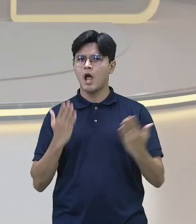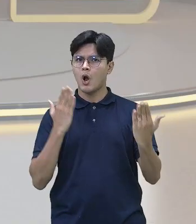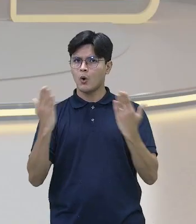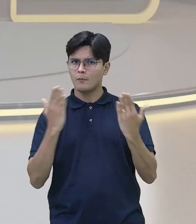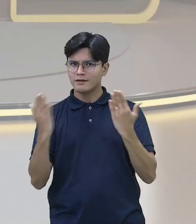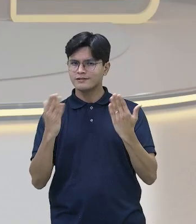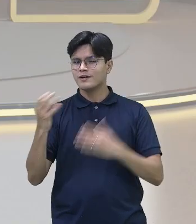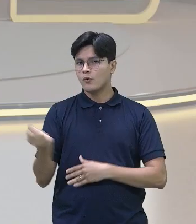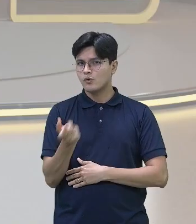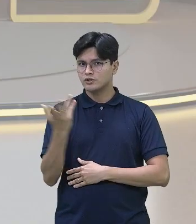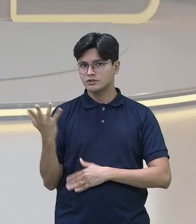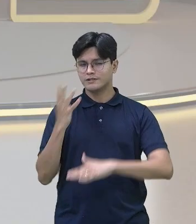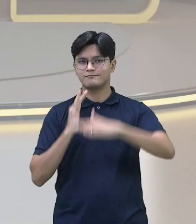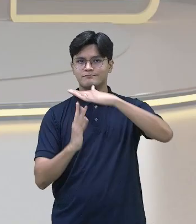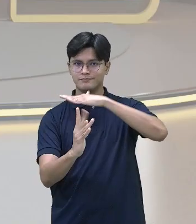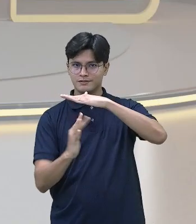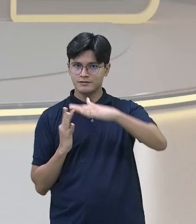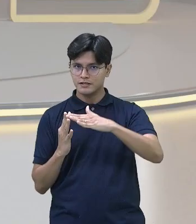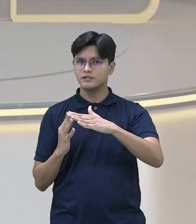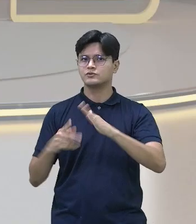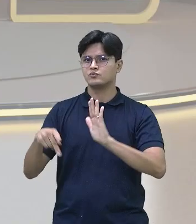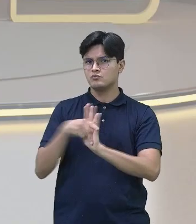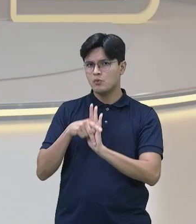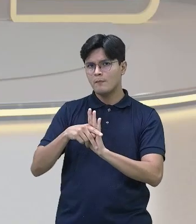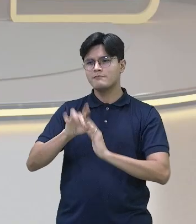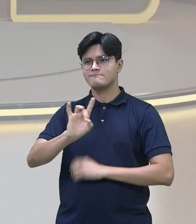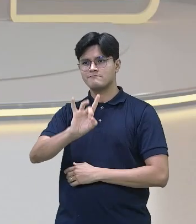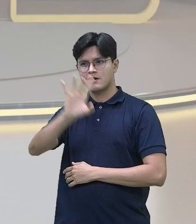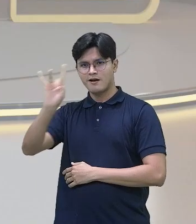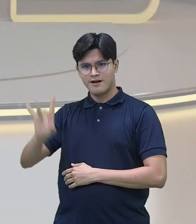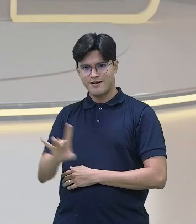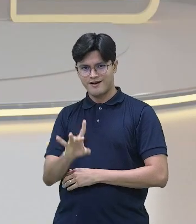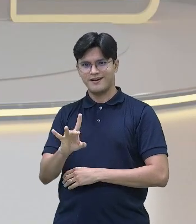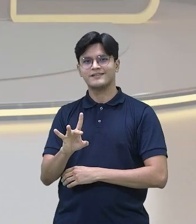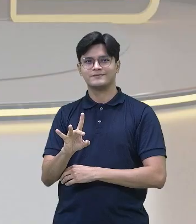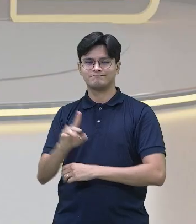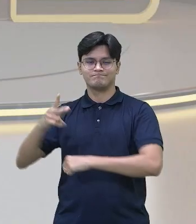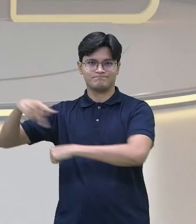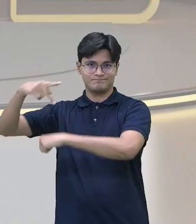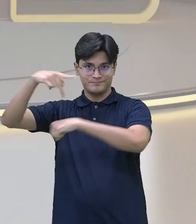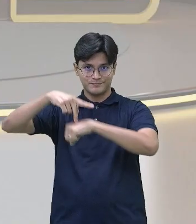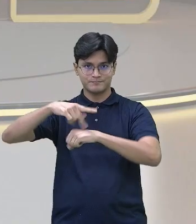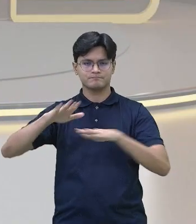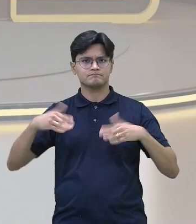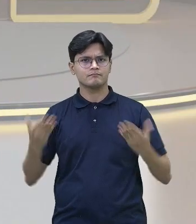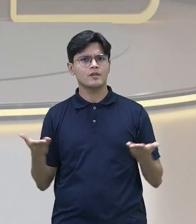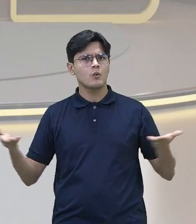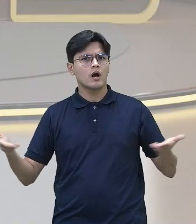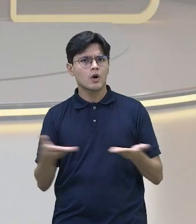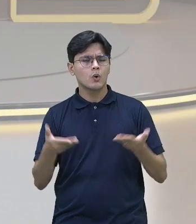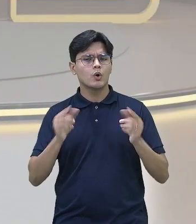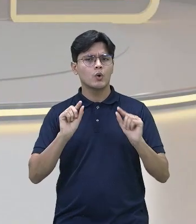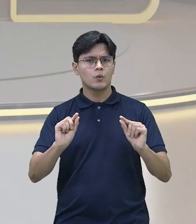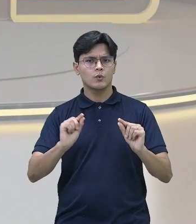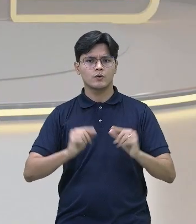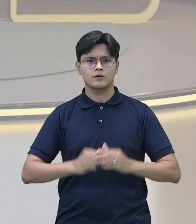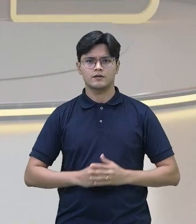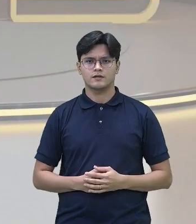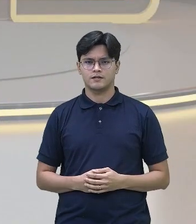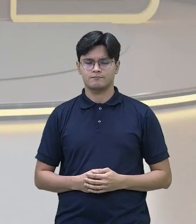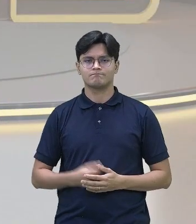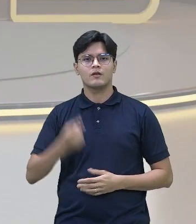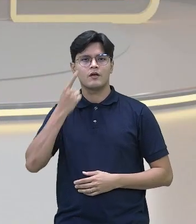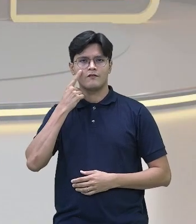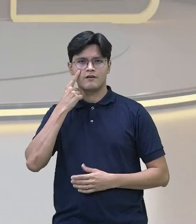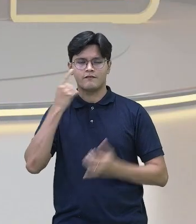do volume de entradas ao longo do tempo, ok? Então, o que a gente vai fazer agora? Vamos verificar esses dados